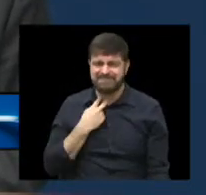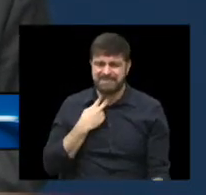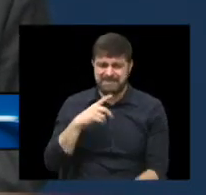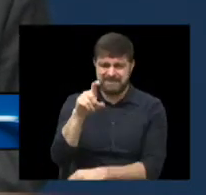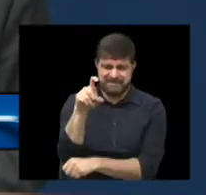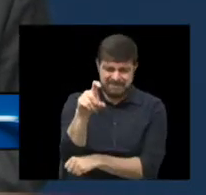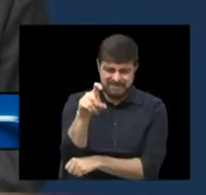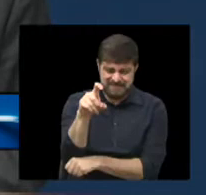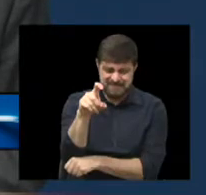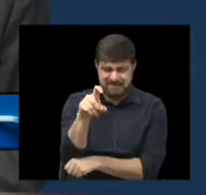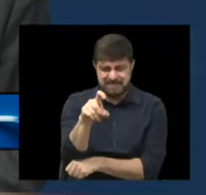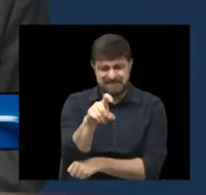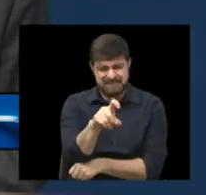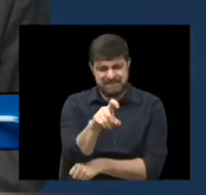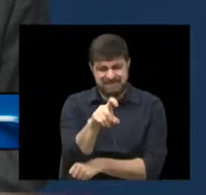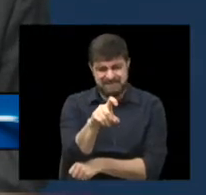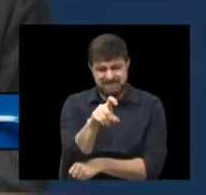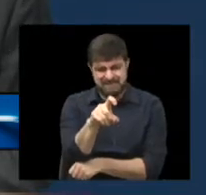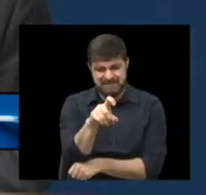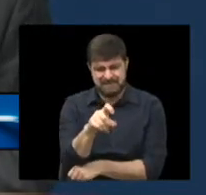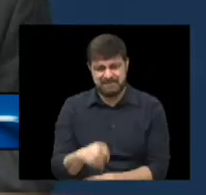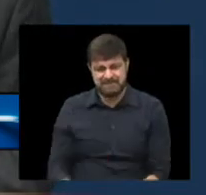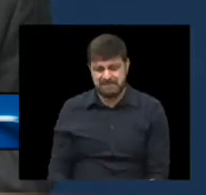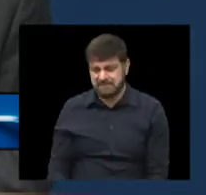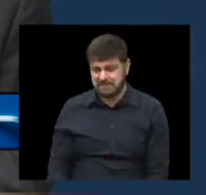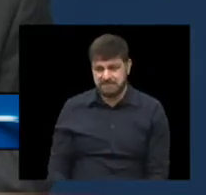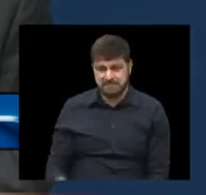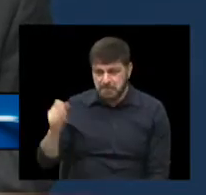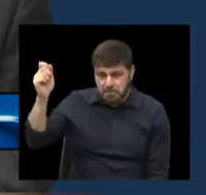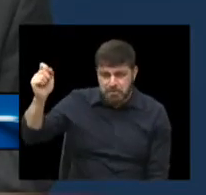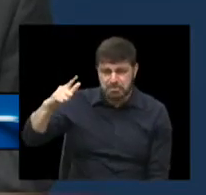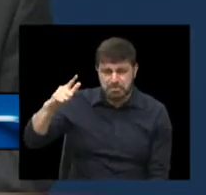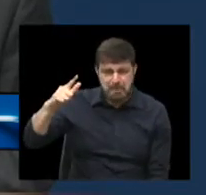de convivência, em plena luz do dia,